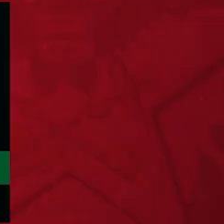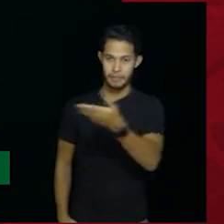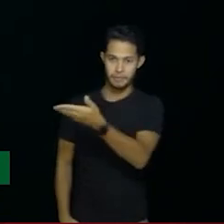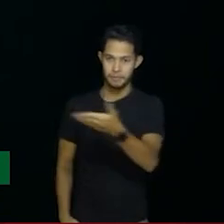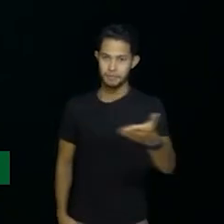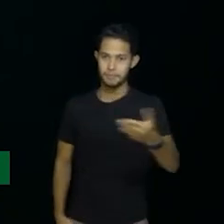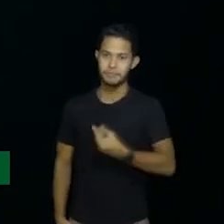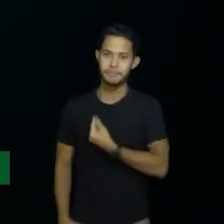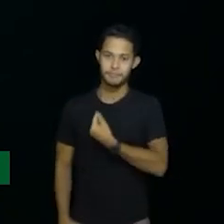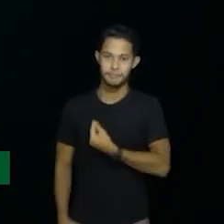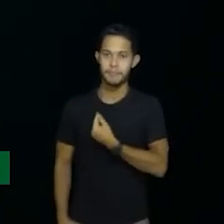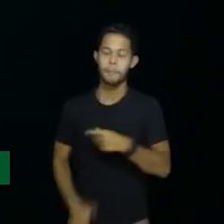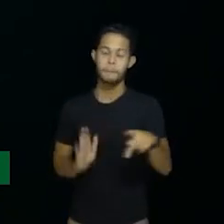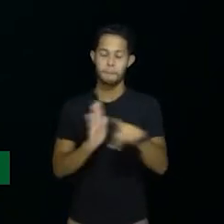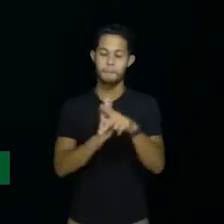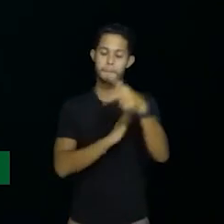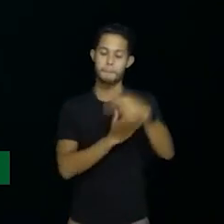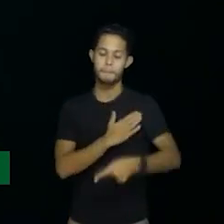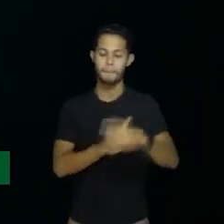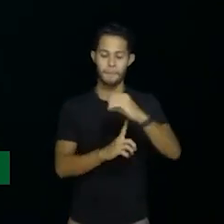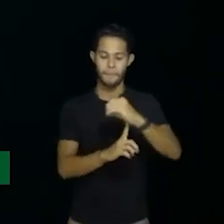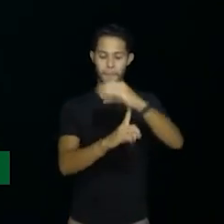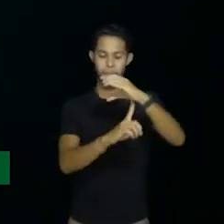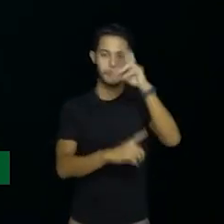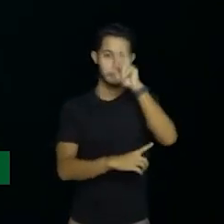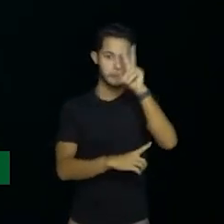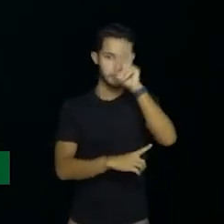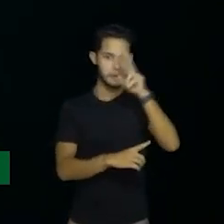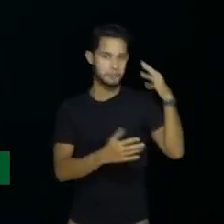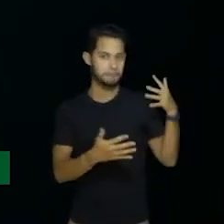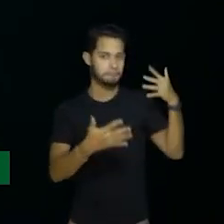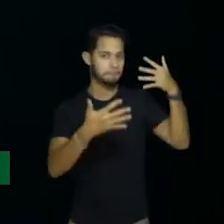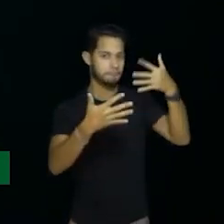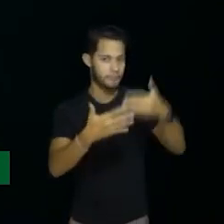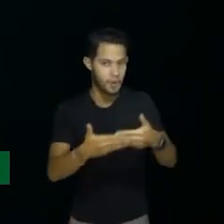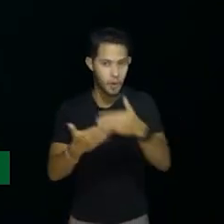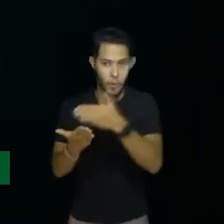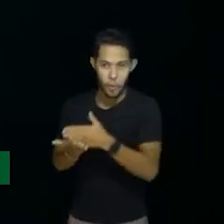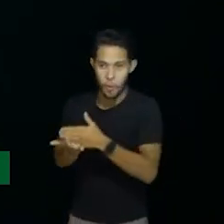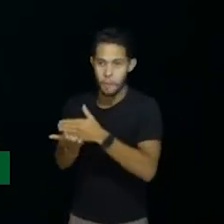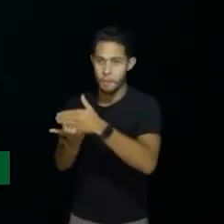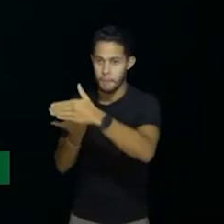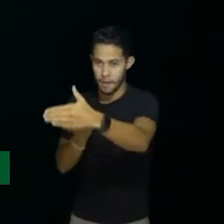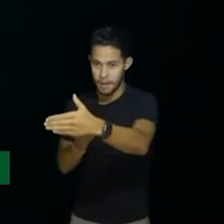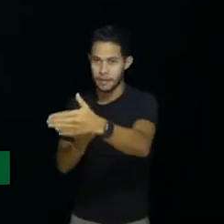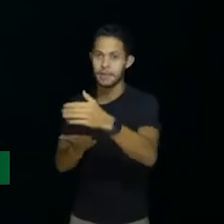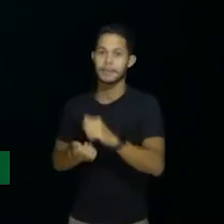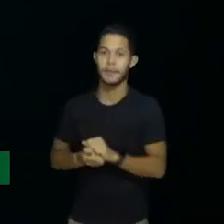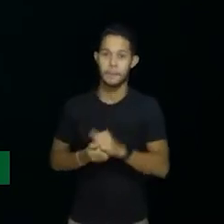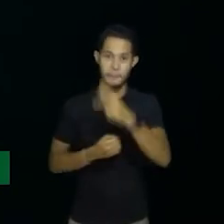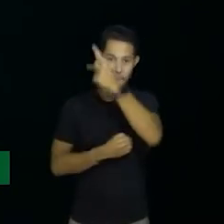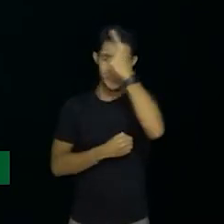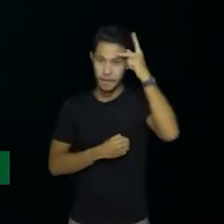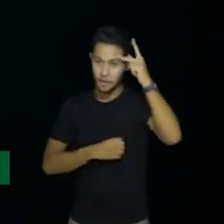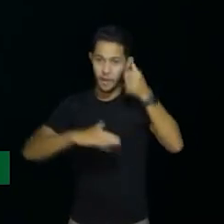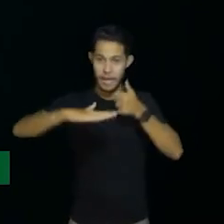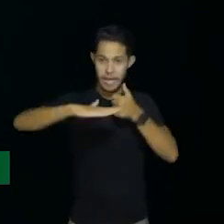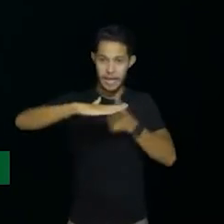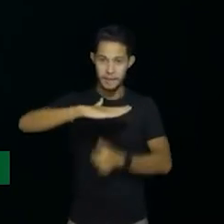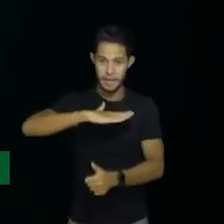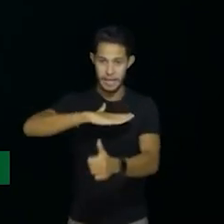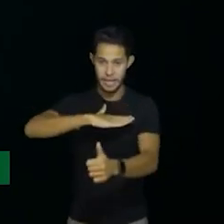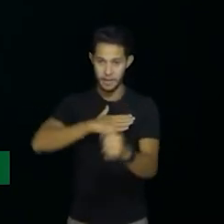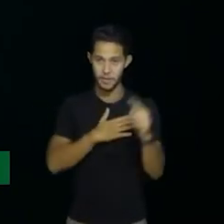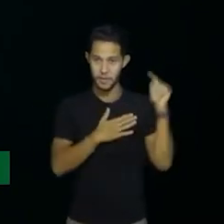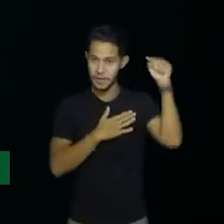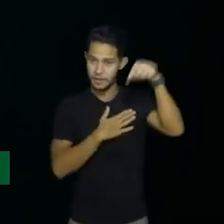Que é uma história catarinense e ela começa com a vinda dos imigrantes para as nossas regiões, na região de Blumenau